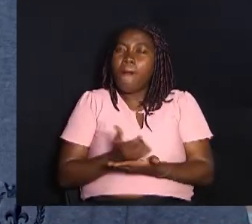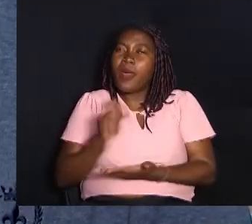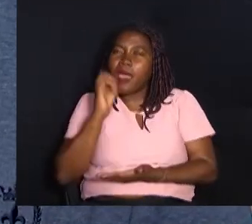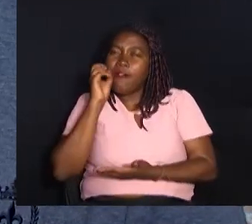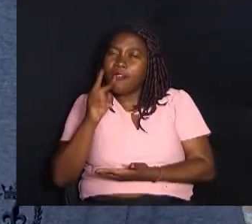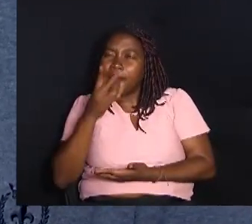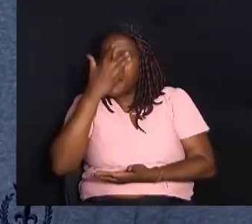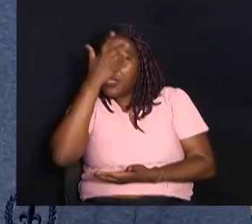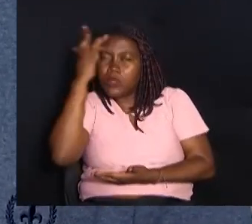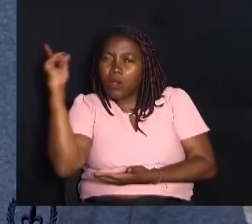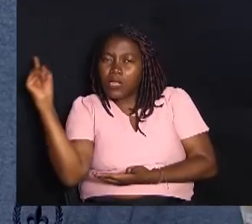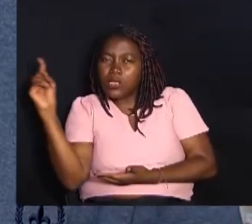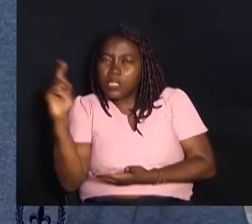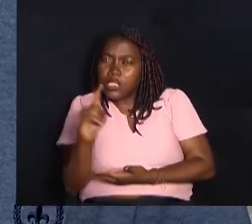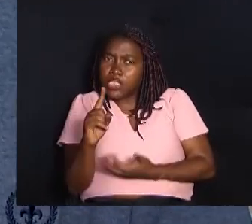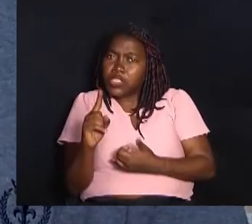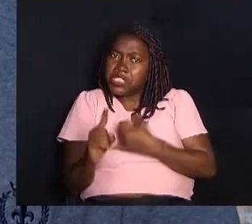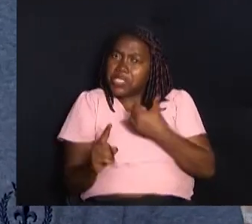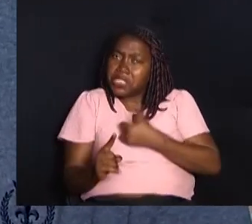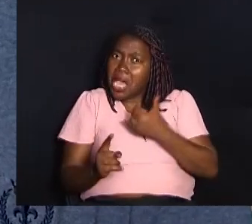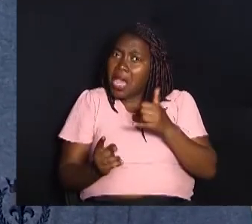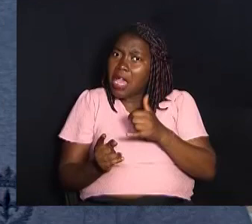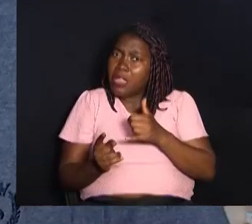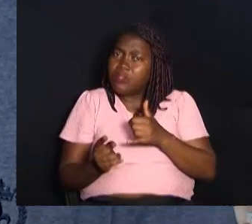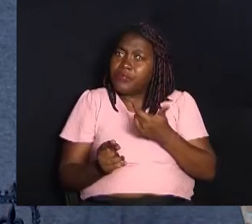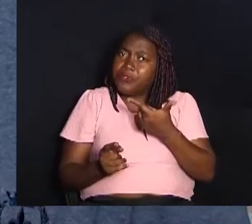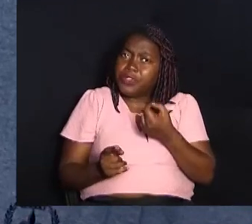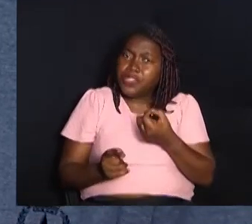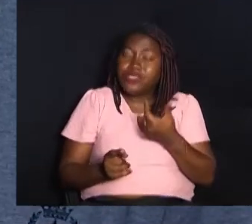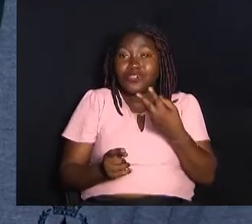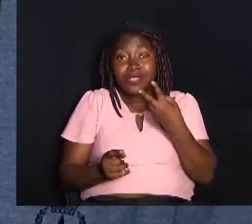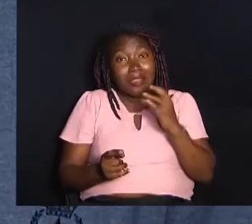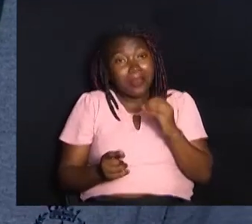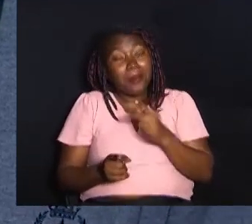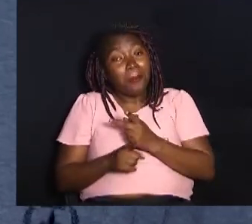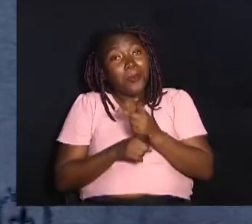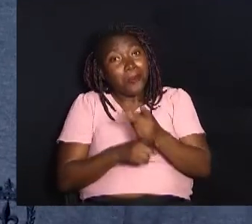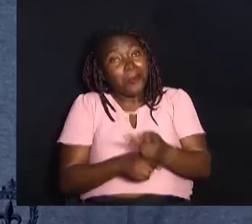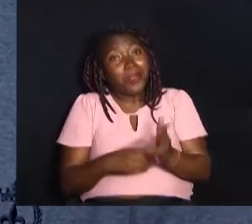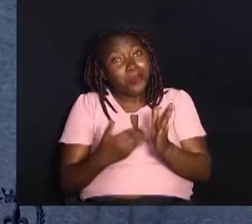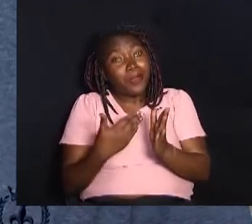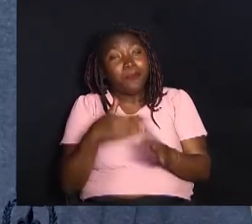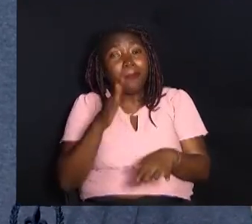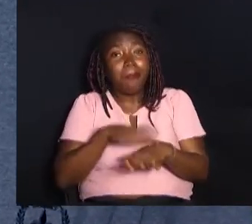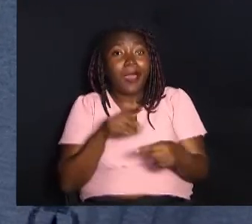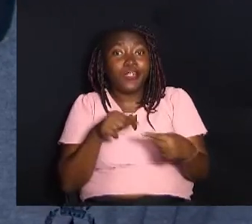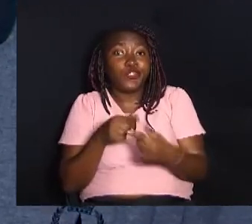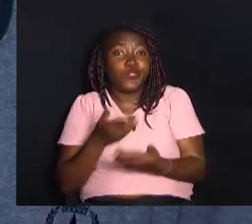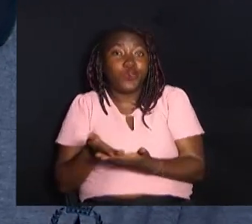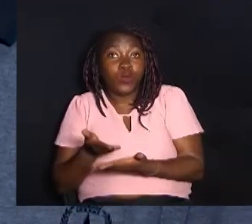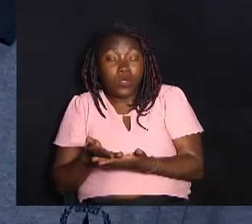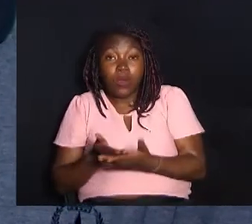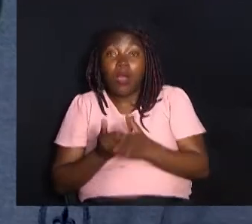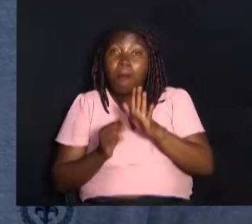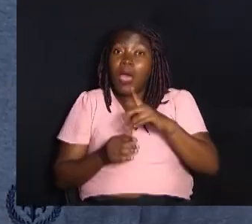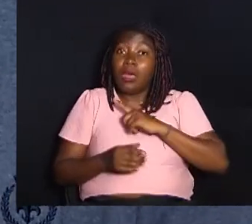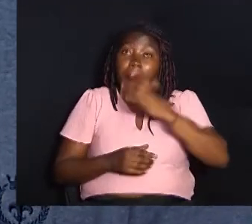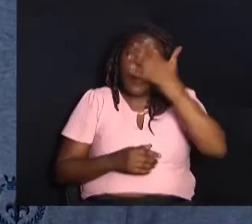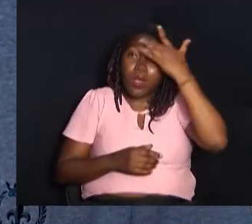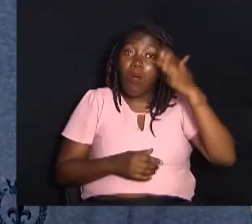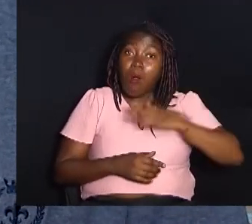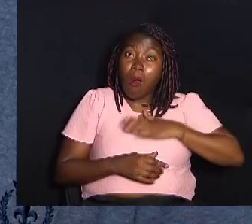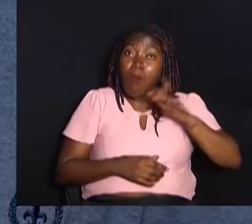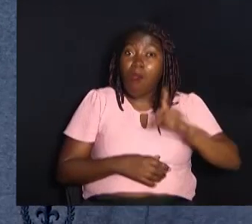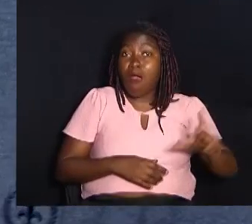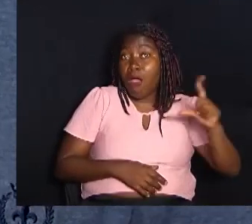que hoje a gente começa a ver pessoas de idade, assim, já de 20 ou 30 anos, procurando livros mais para estudo, mas